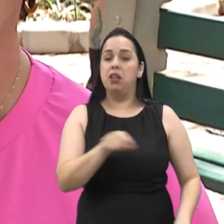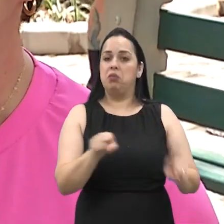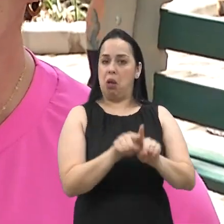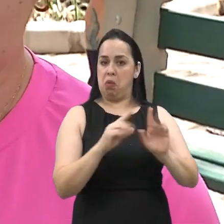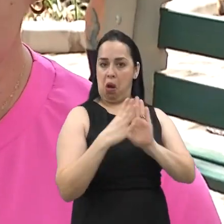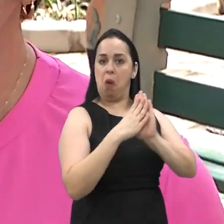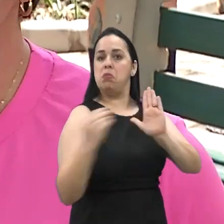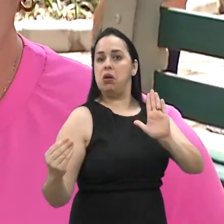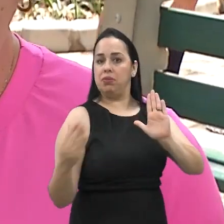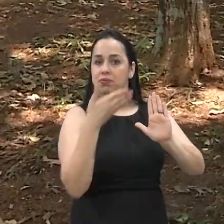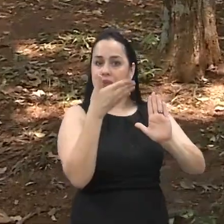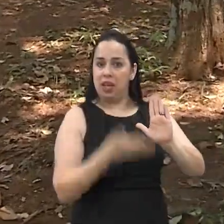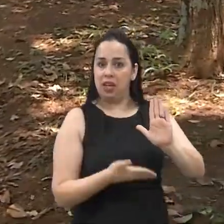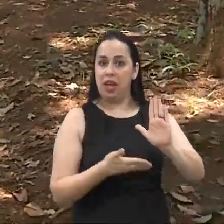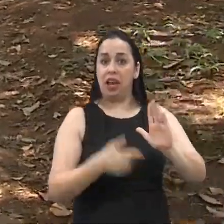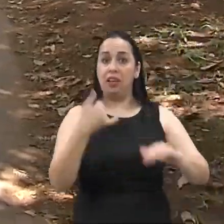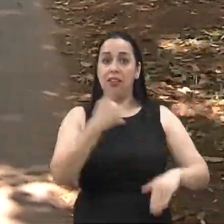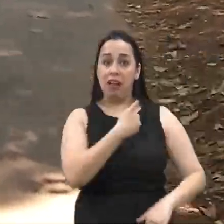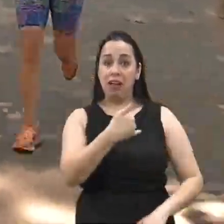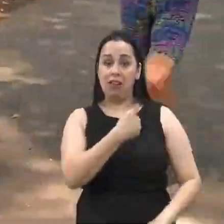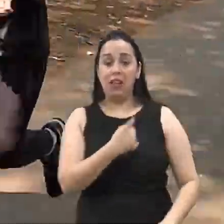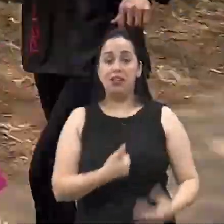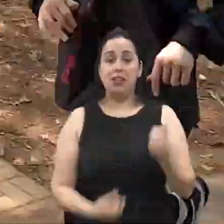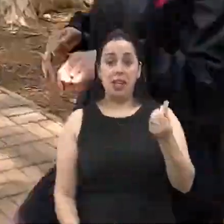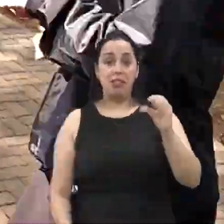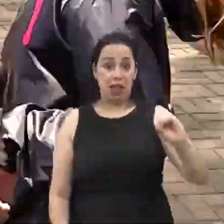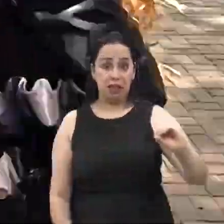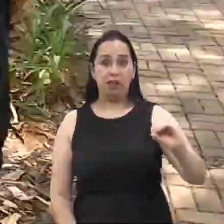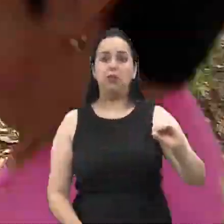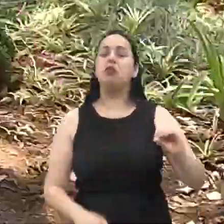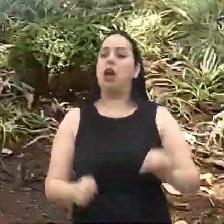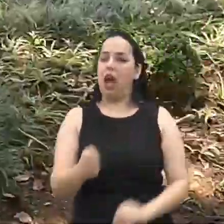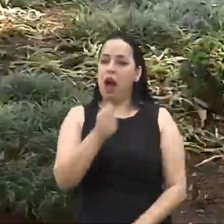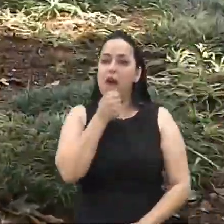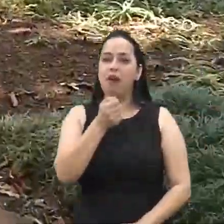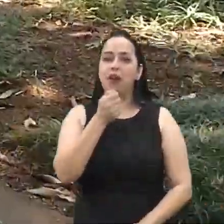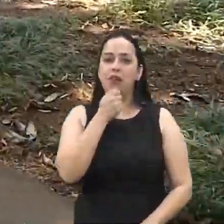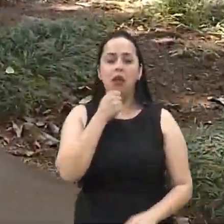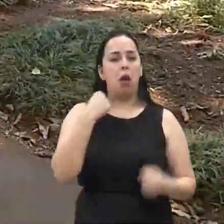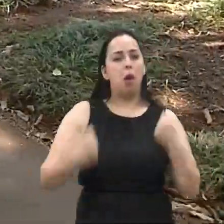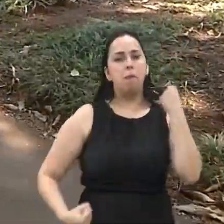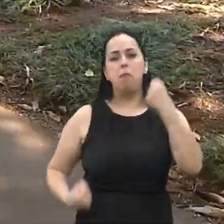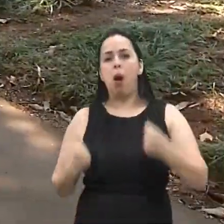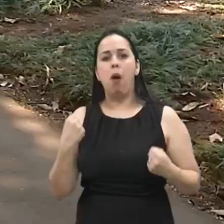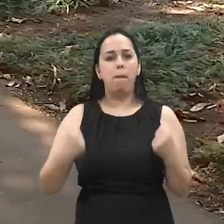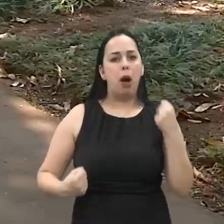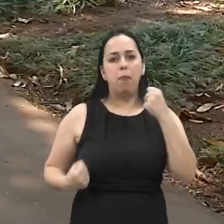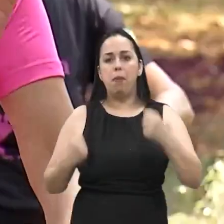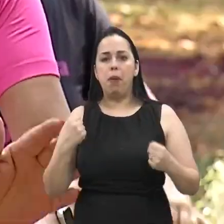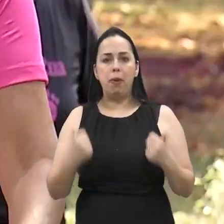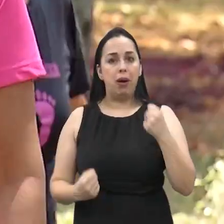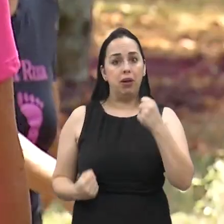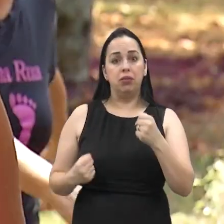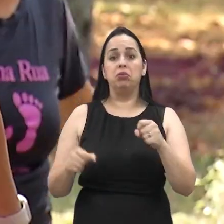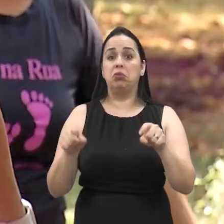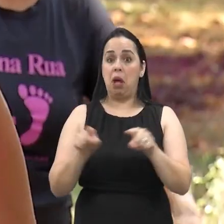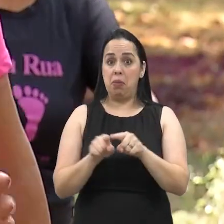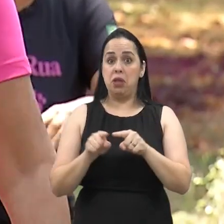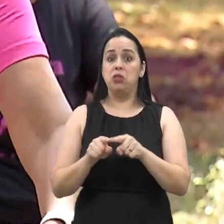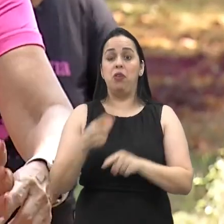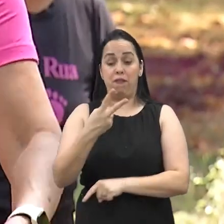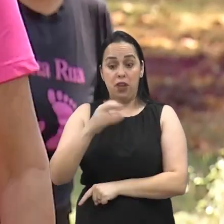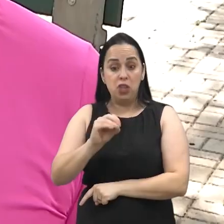um exemplo do esporte. Já passou dos 60 e ainda assim faz bonita em provas de longa distância. Já correu até